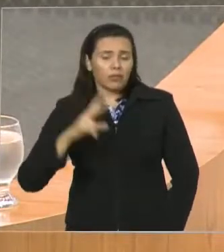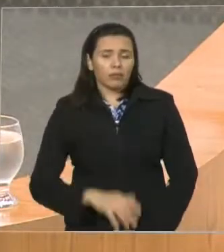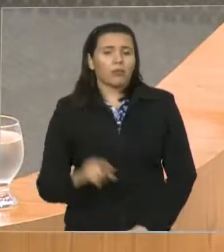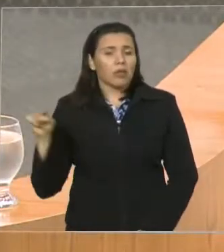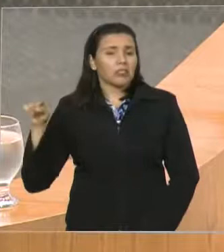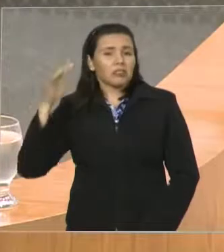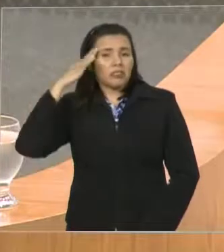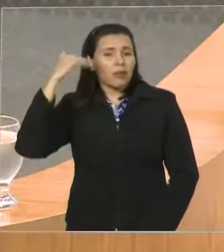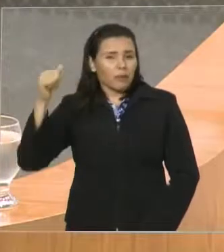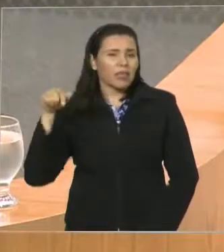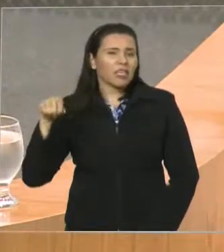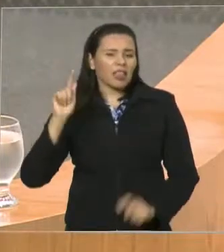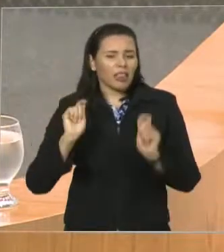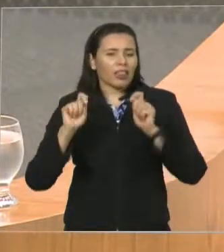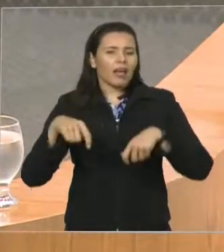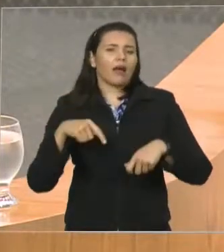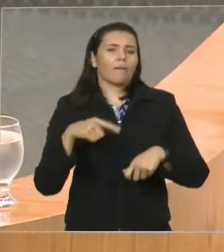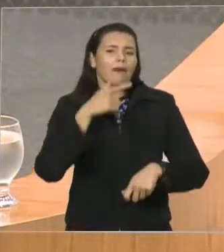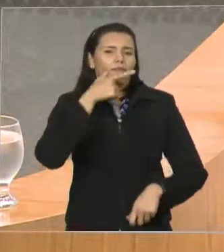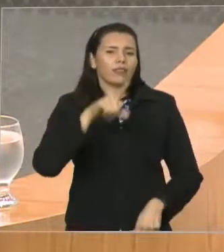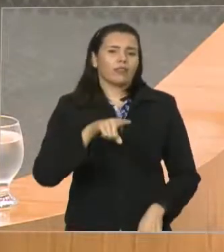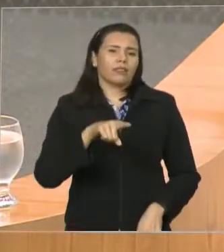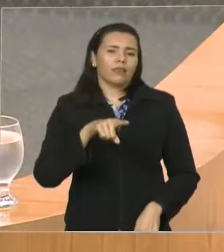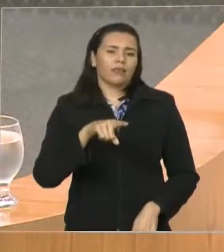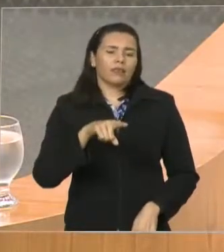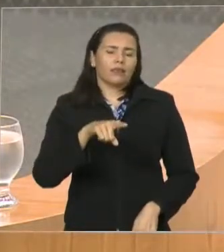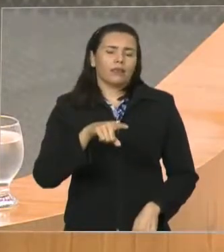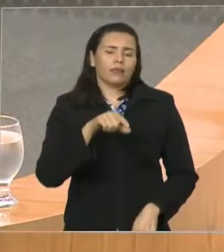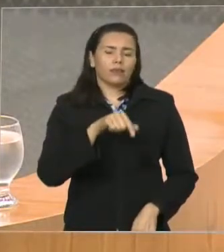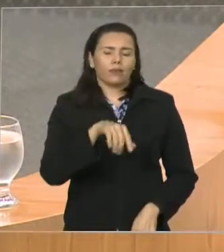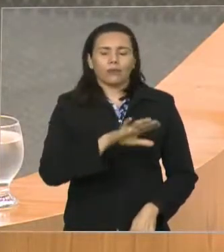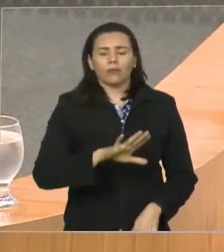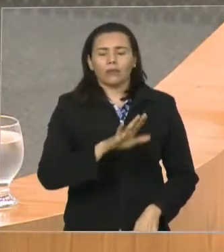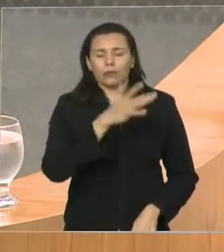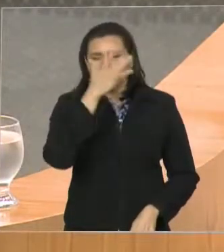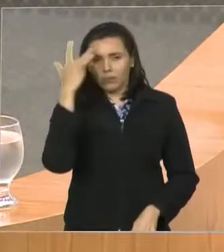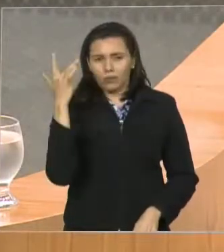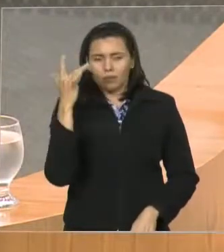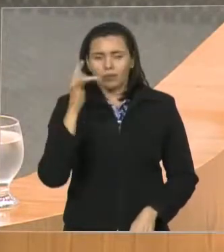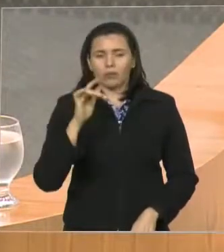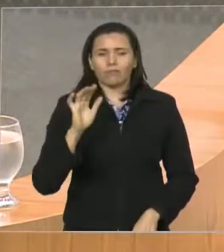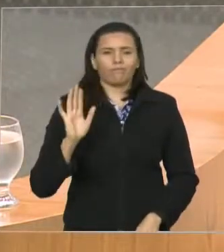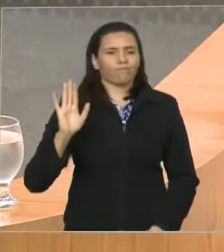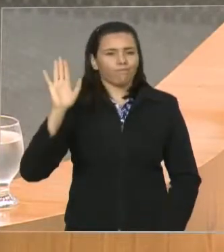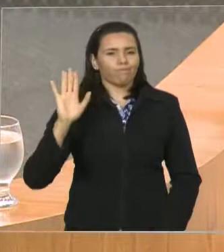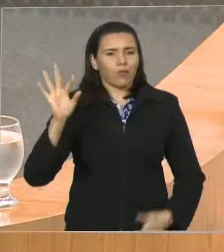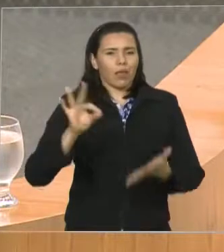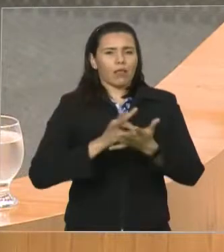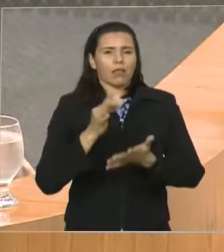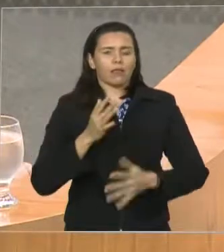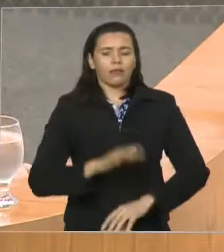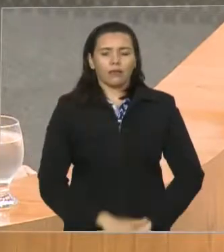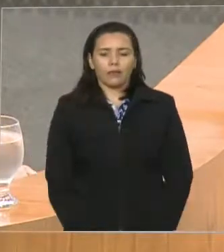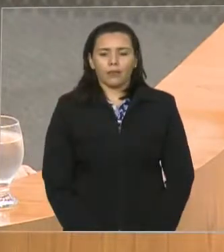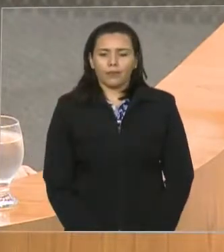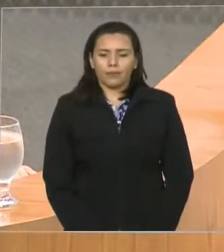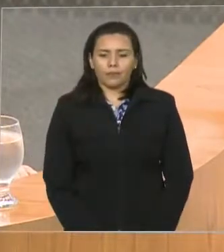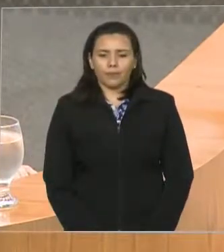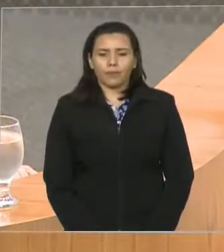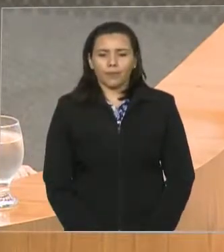Mas concluindo o meu pronunciamento, que é com relação ao aumento da pobreza, da extrema pobreza no estado do